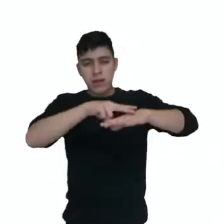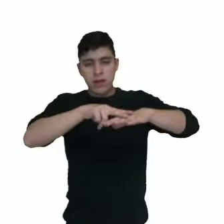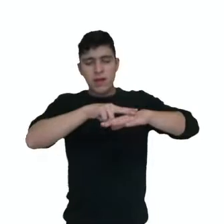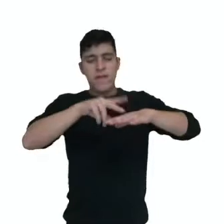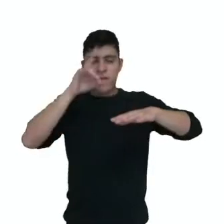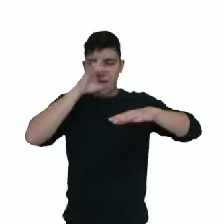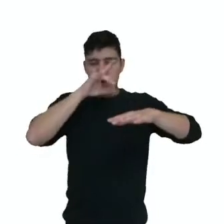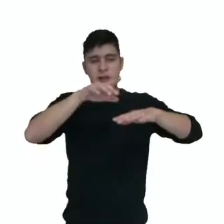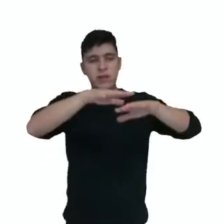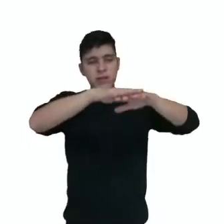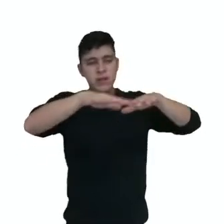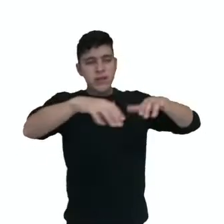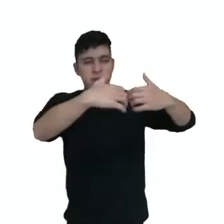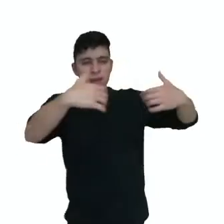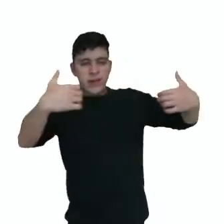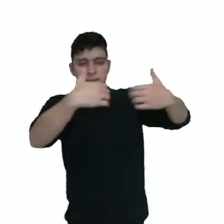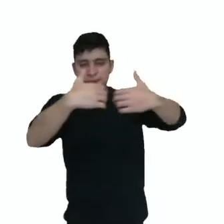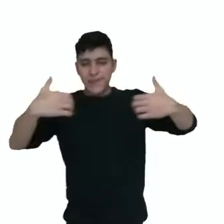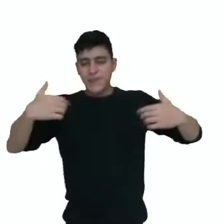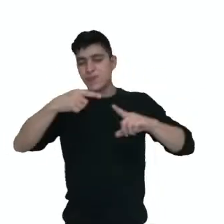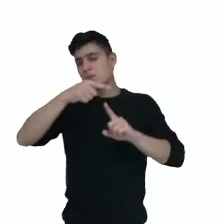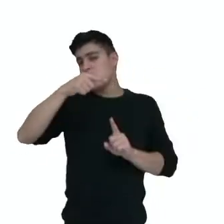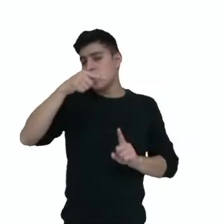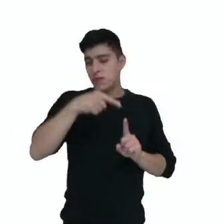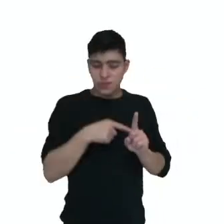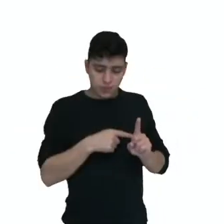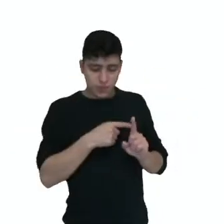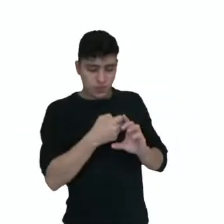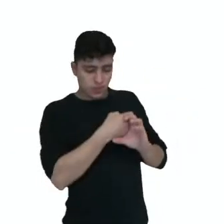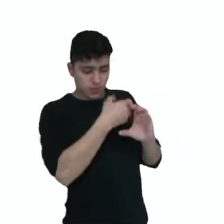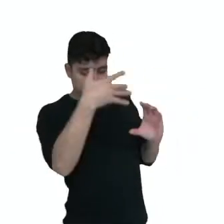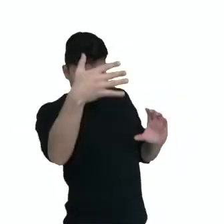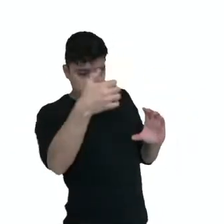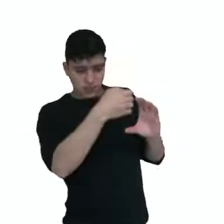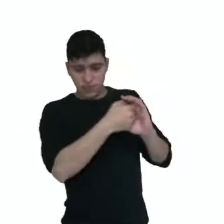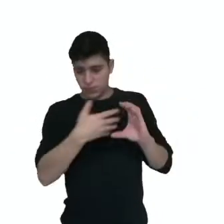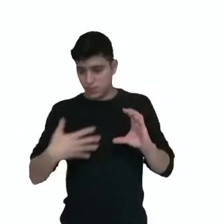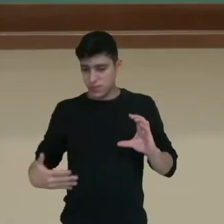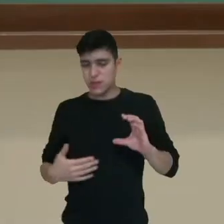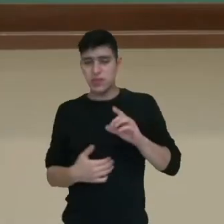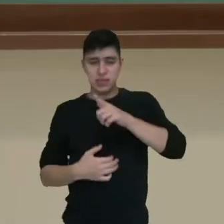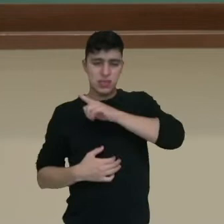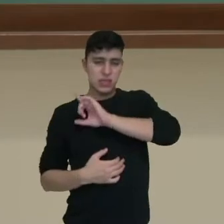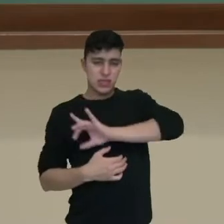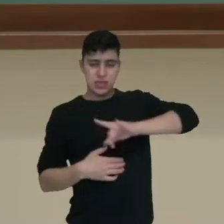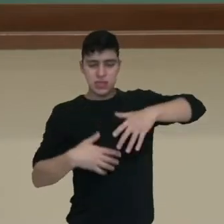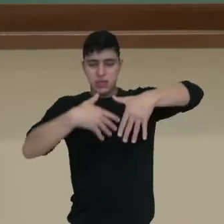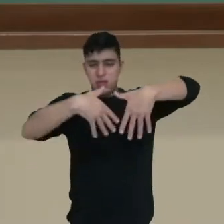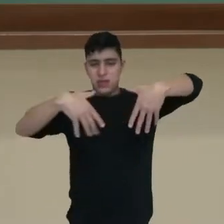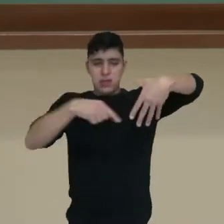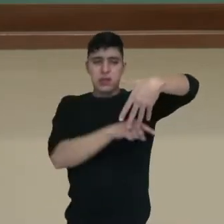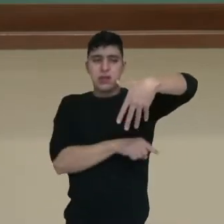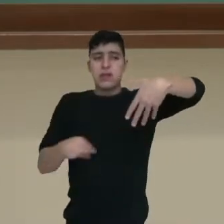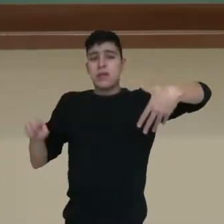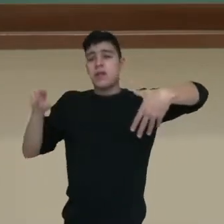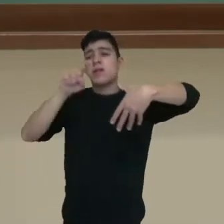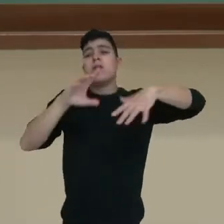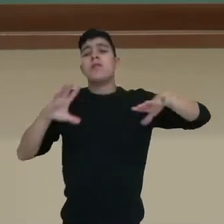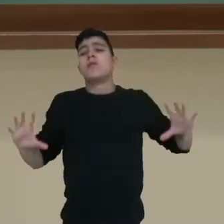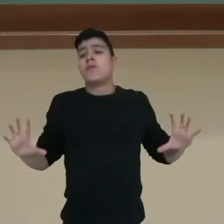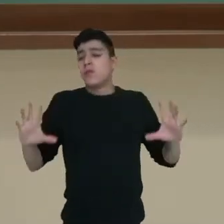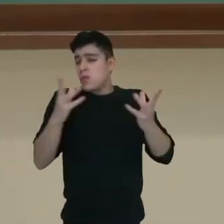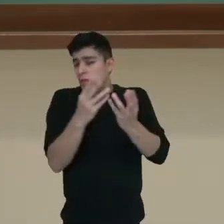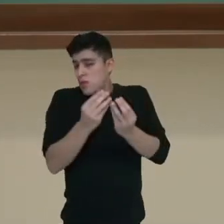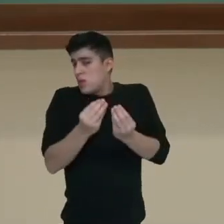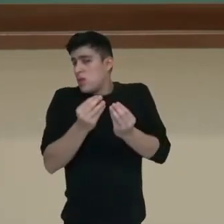Então, eles estão separados ali de acordo com características do seu corpo, mas todos eles têm uma raiz